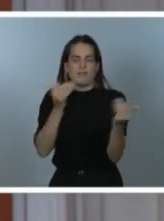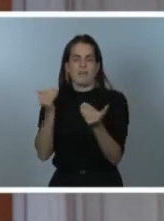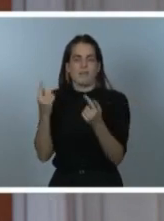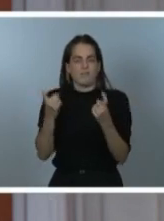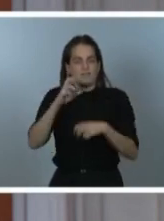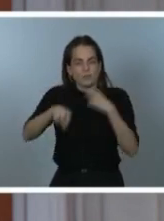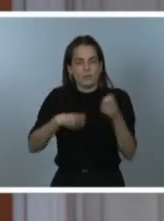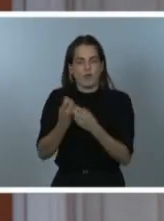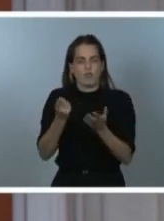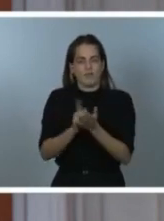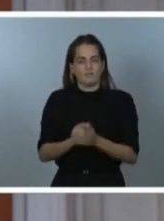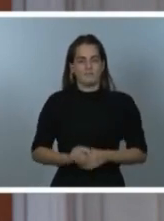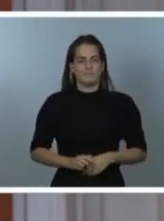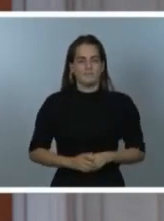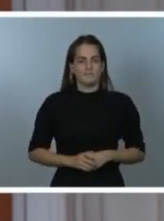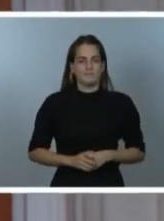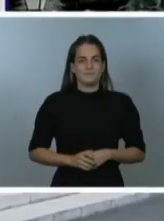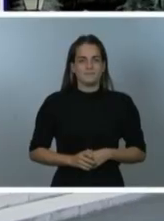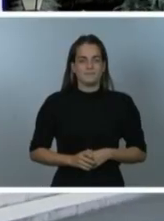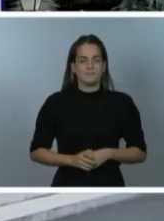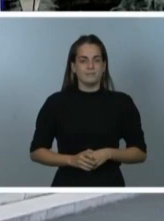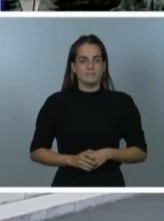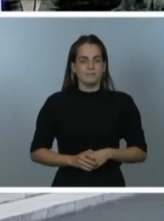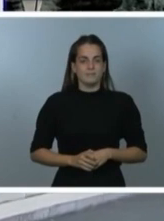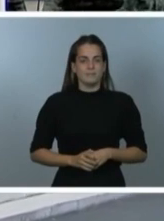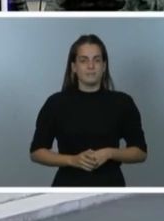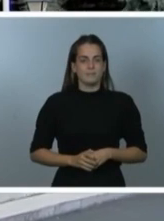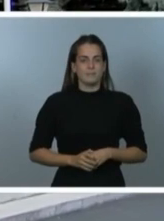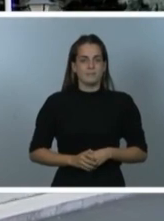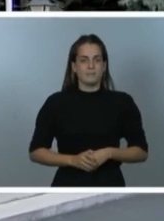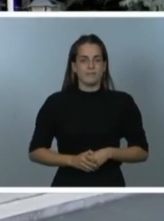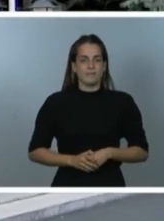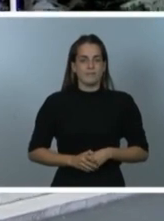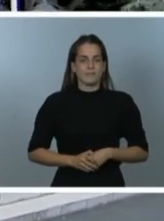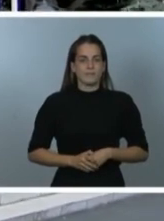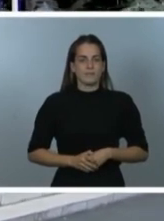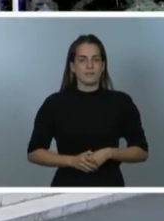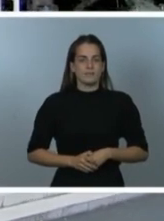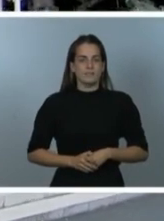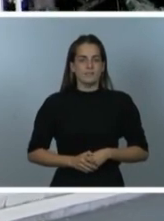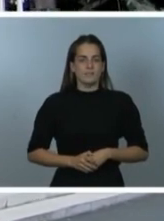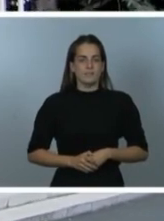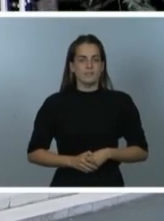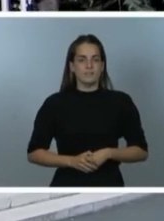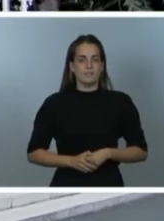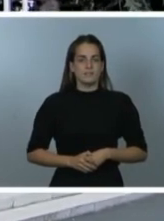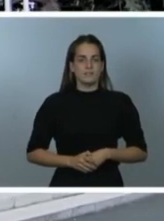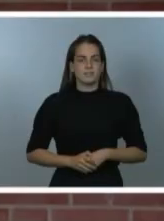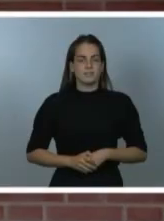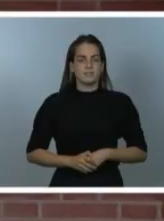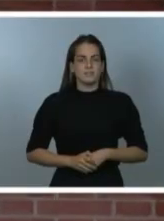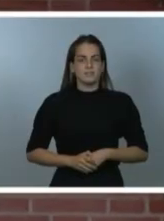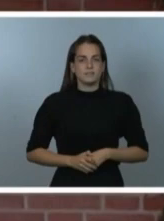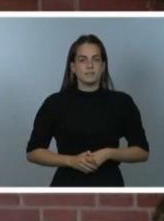por participação na tentativa fracassada de separar a Catalunha da Espanha entre os Réus estão vários ex-membros